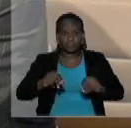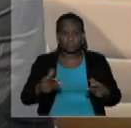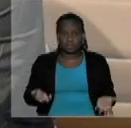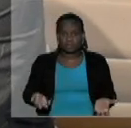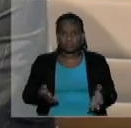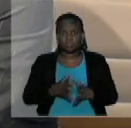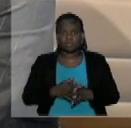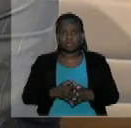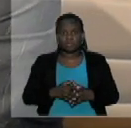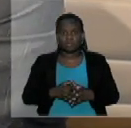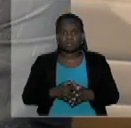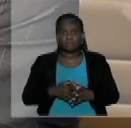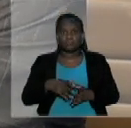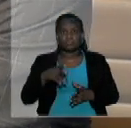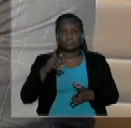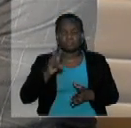Professor,